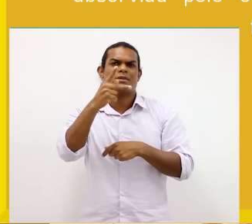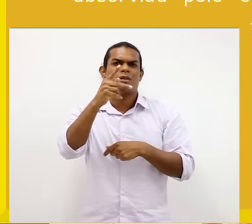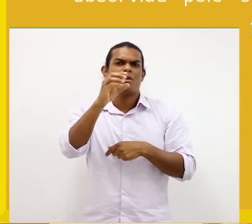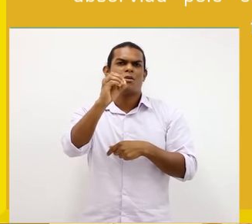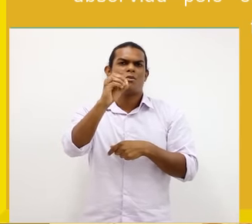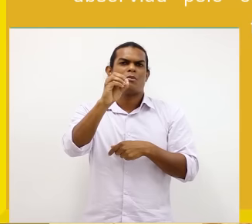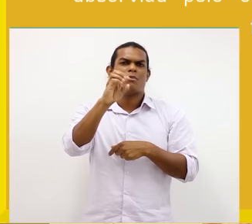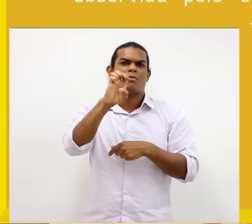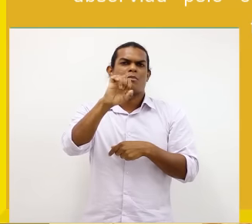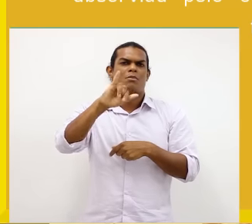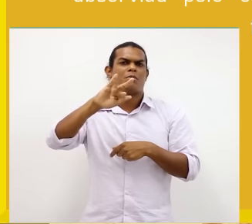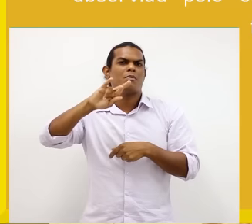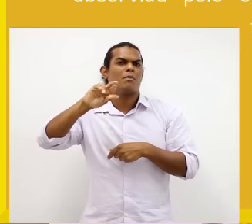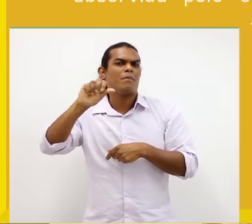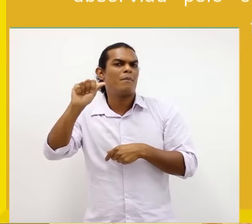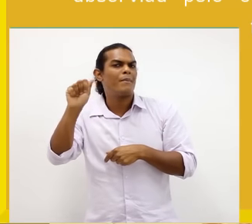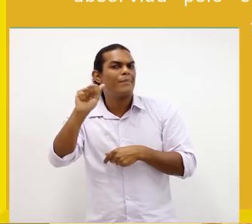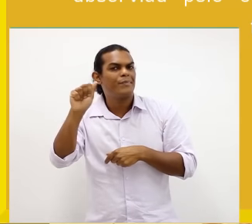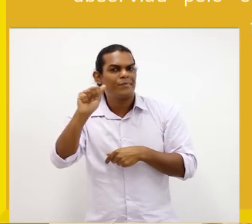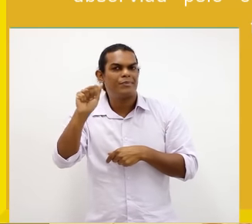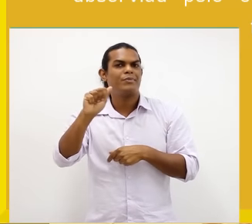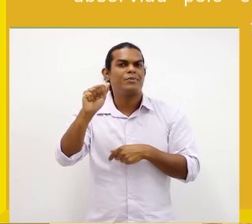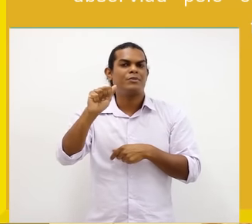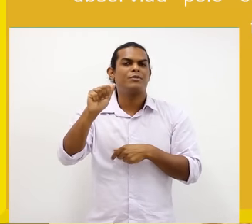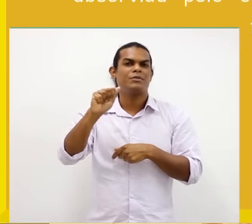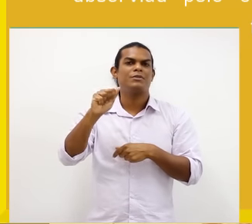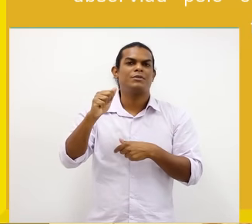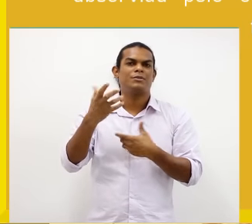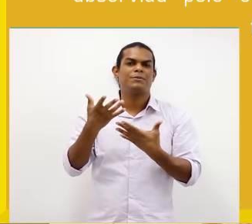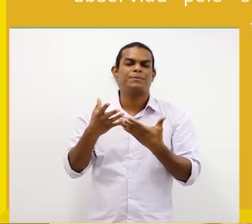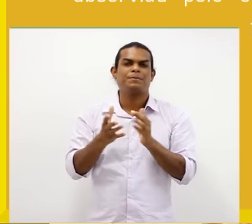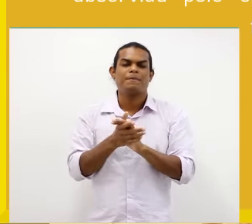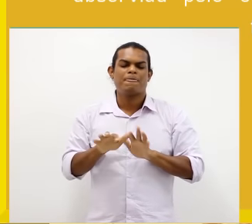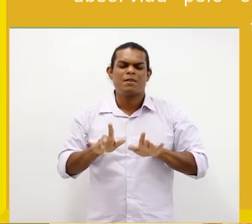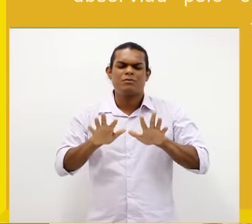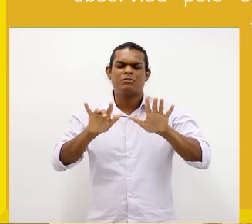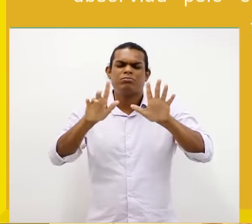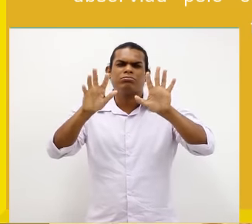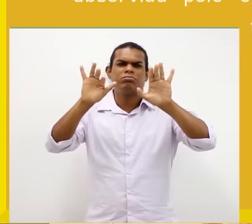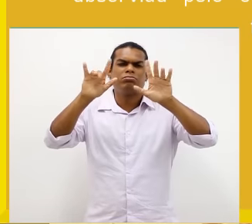vegetais, as poeiras alcalinas, os fumos metálicos, as névoas,